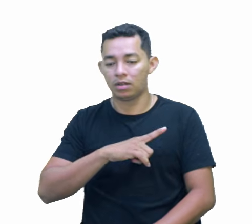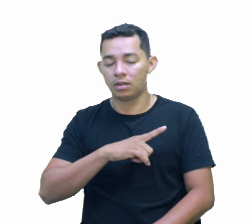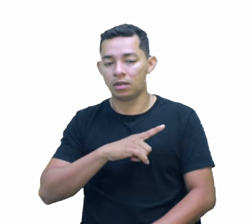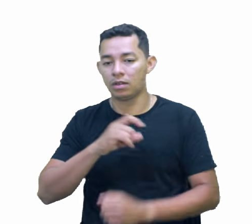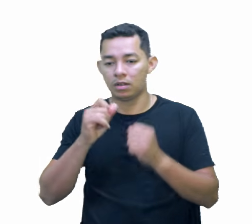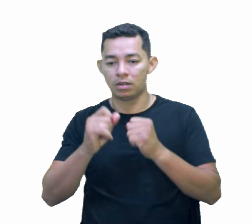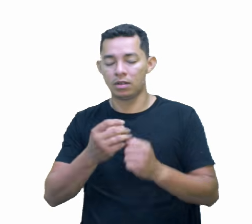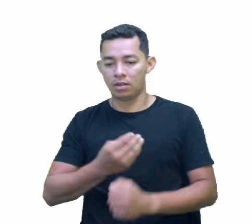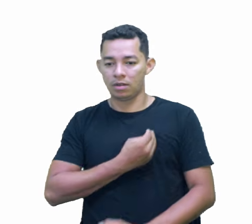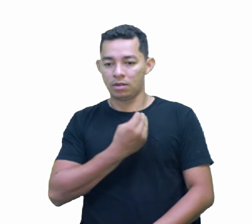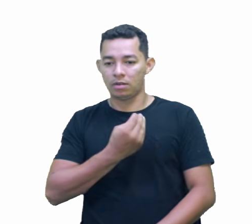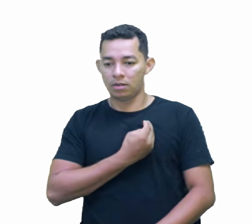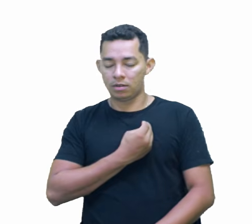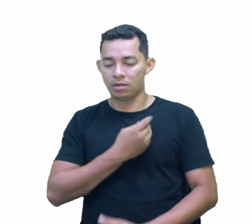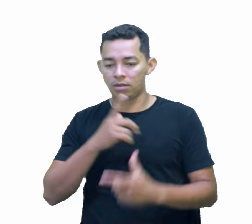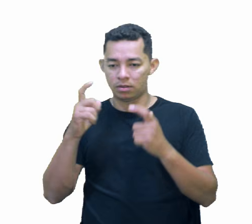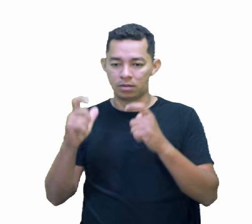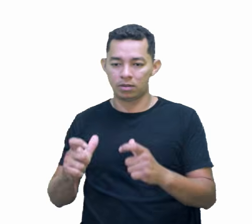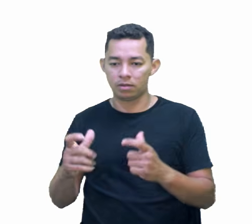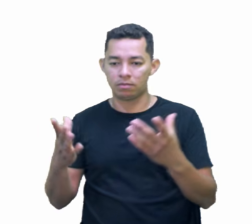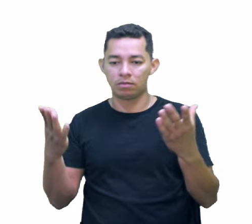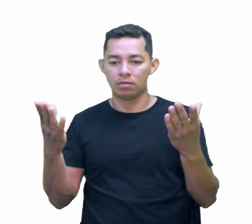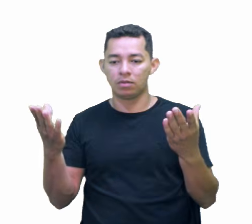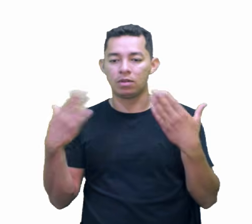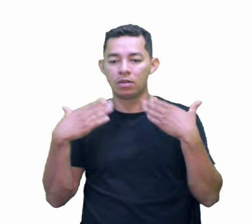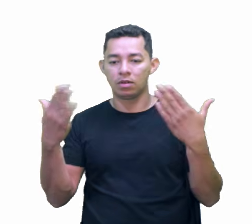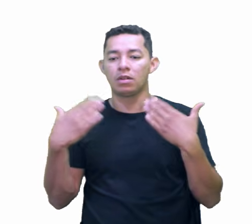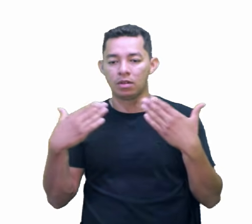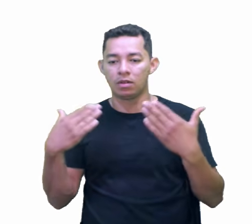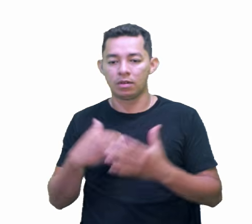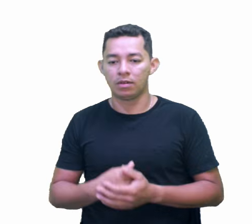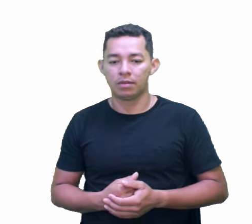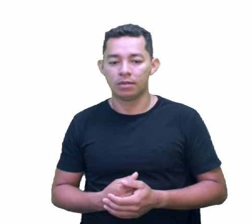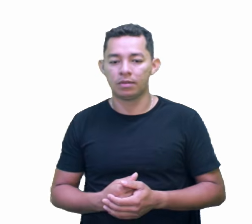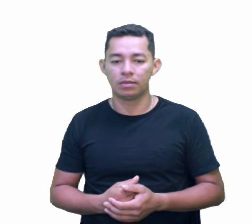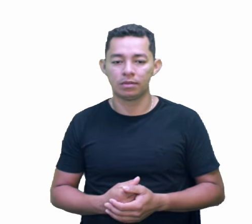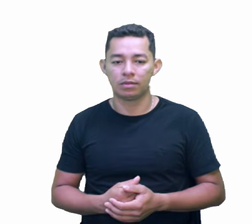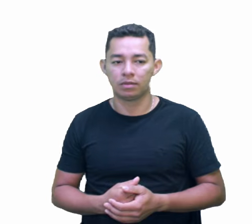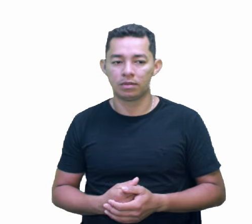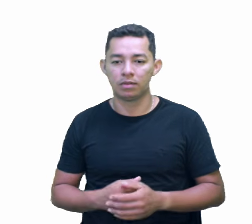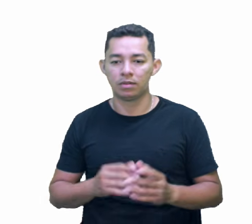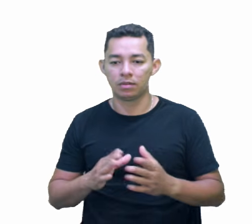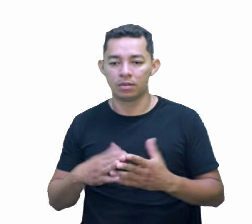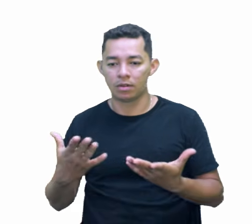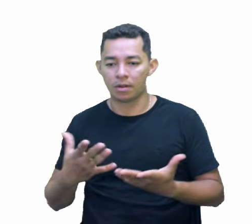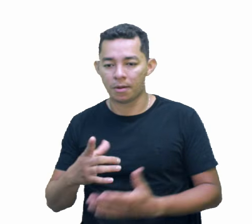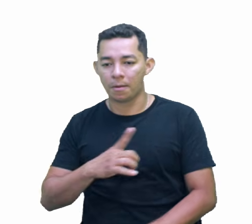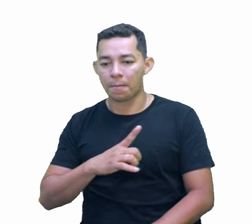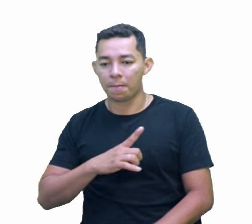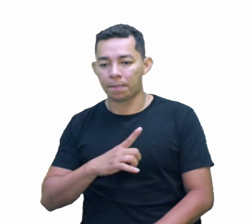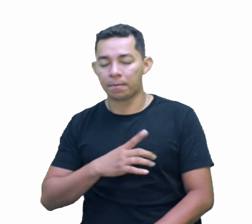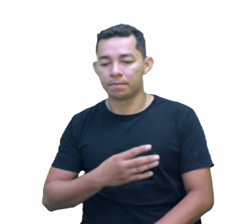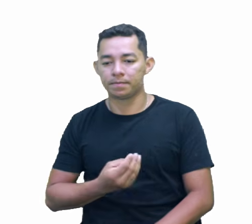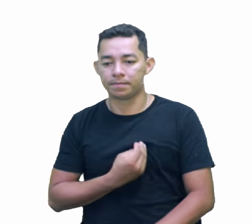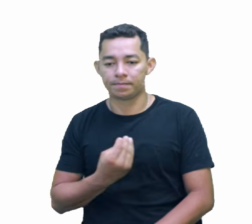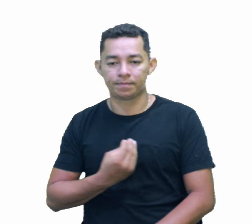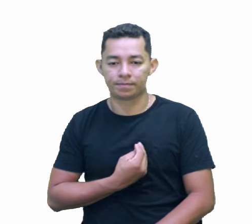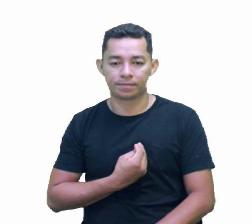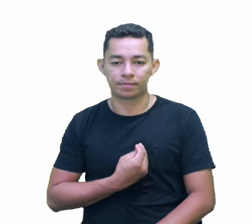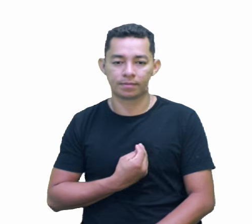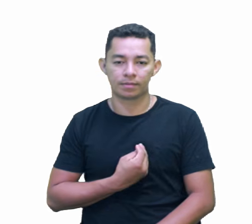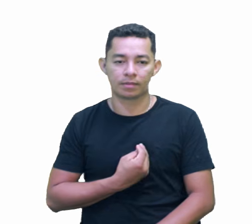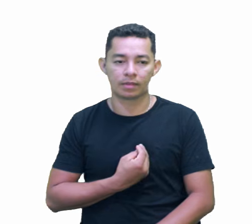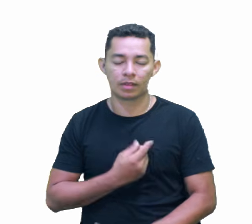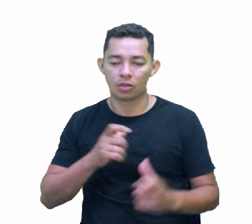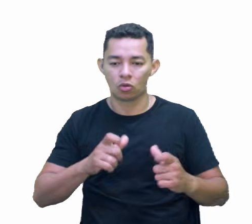ele sobreviver num local, por exemplo, de muito calor? Quais são os mecanismos que ele tem para viver num local de